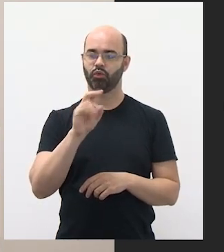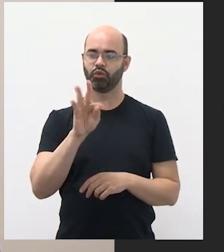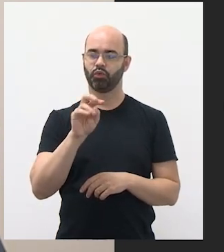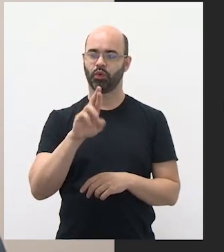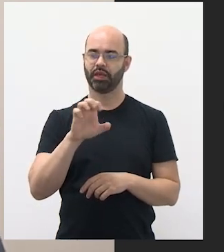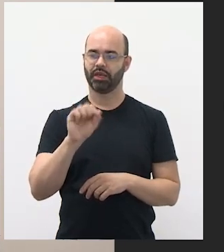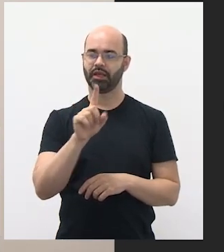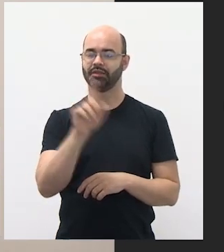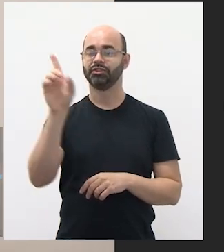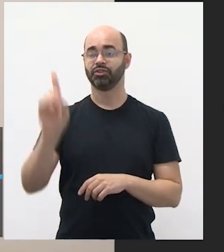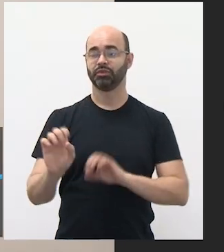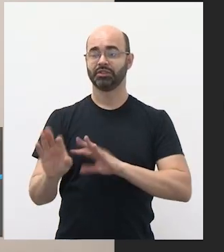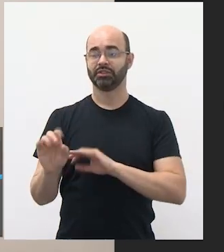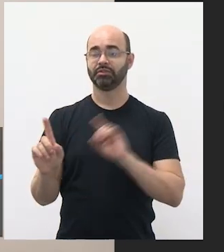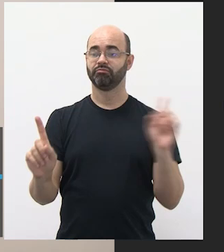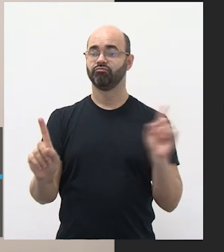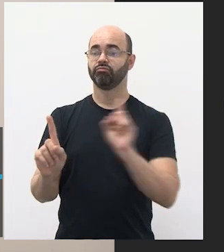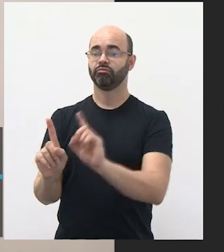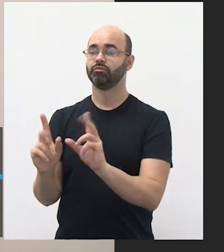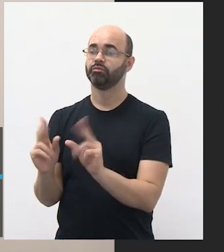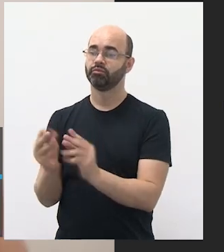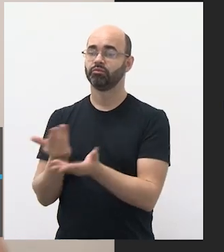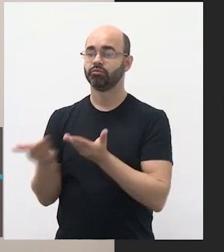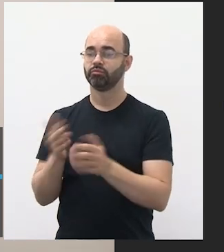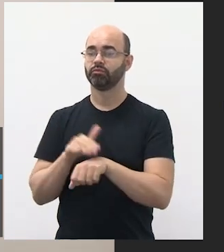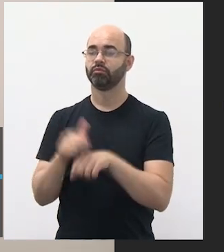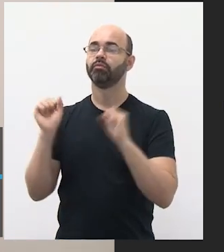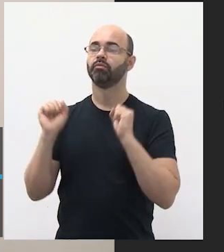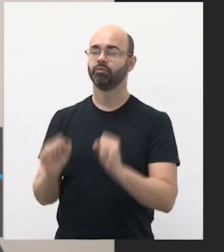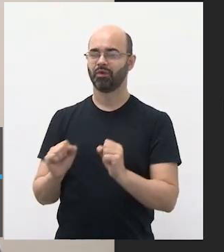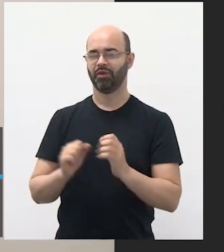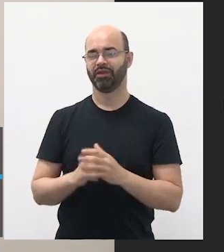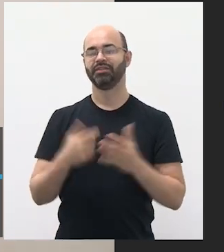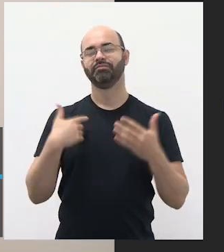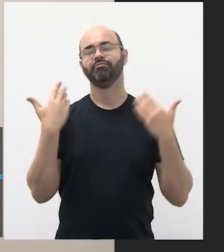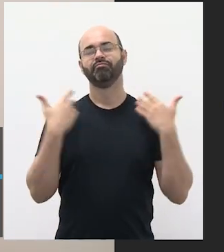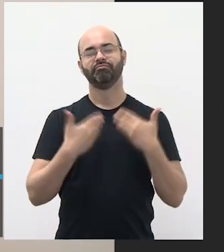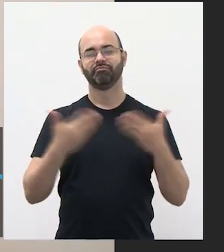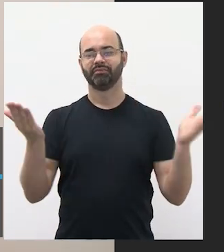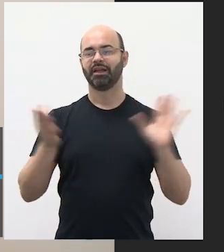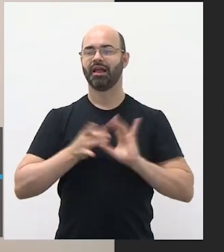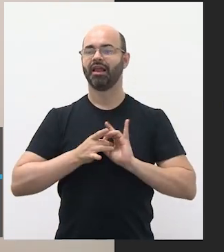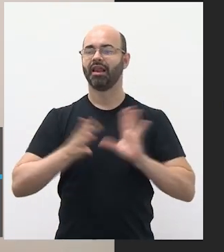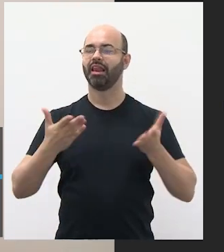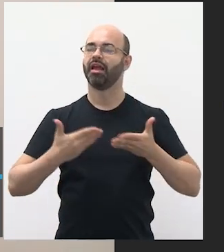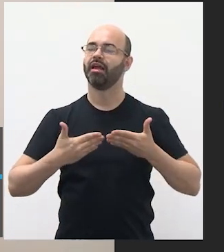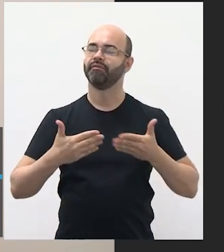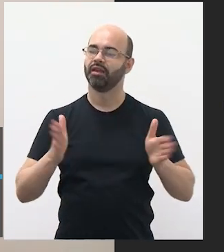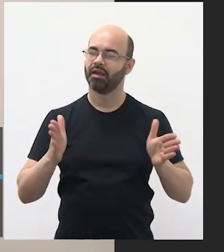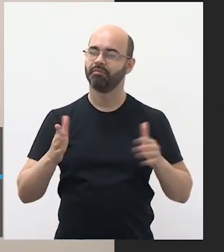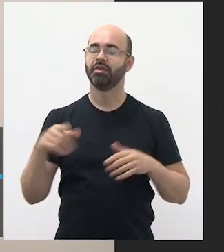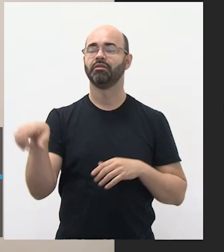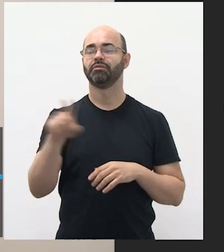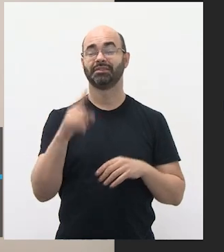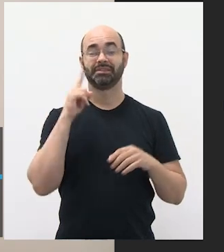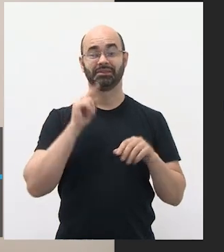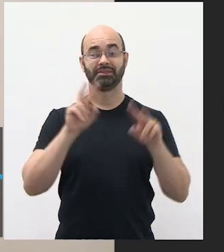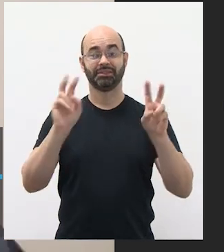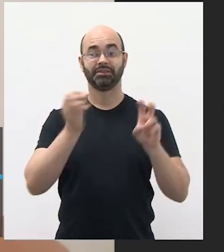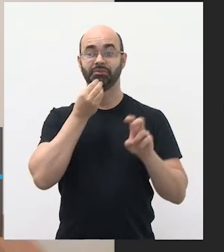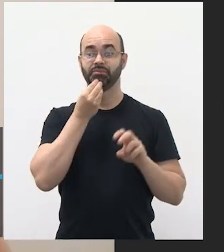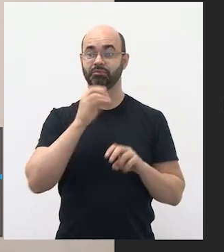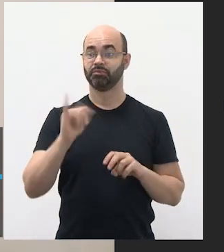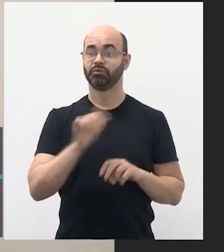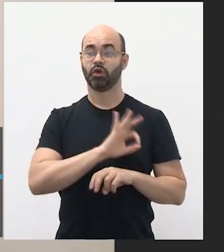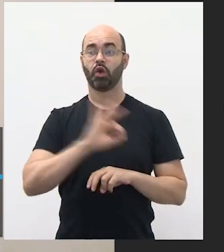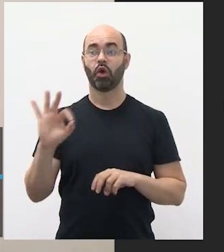em informações e ações específicas. Tá? Eu sigo à disposição, eu acho que é um tema muito, muito oportuno, Mário,